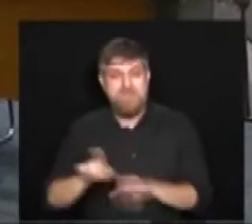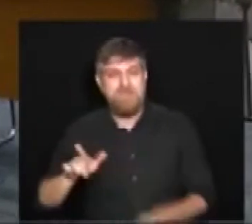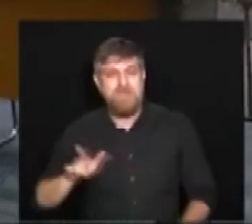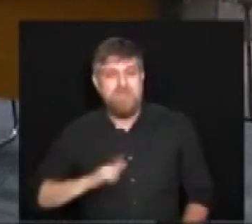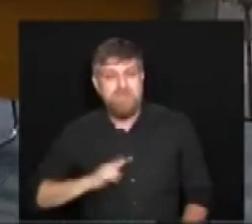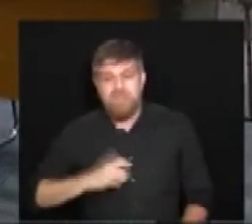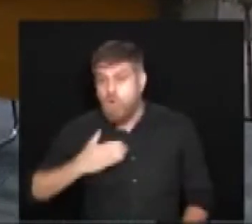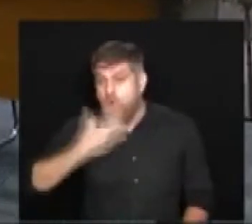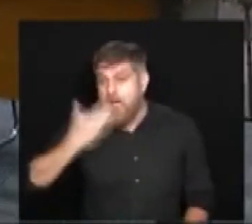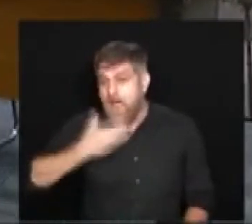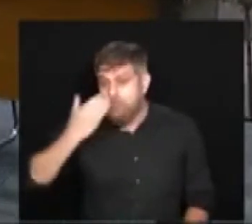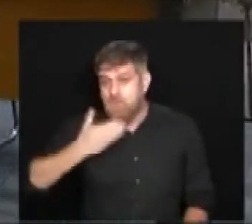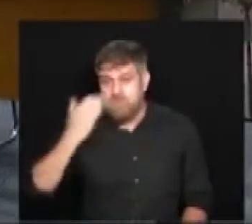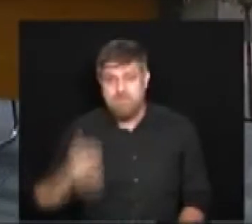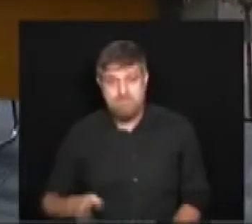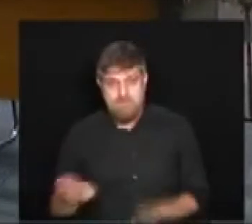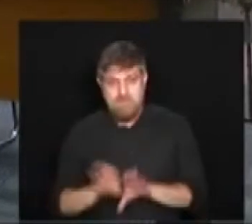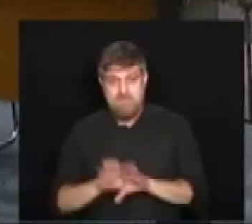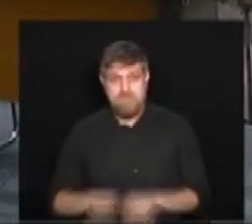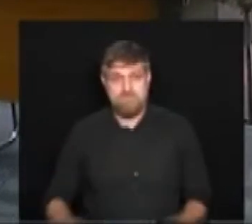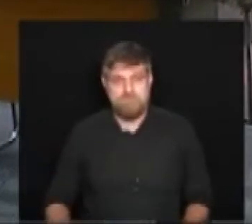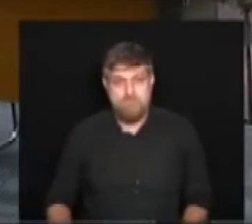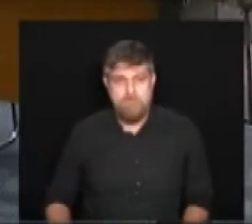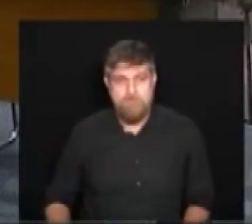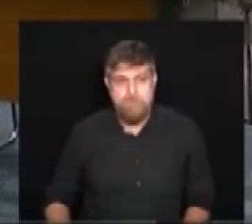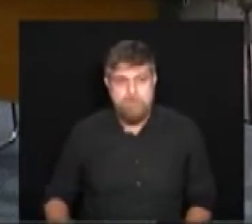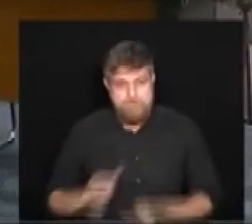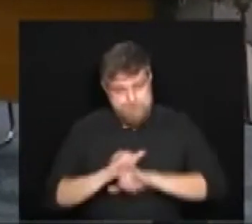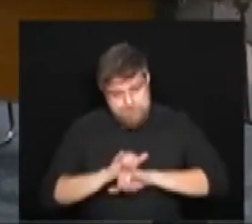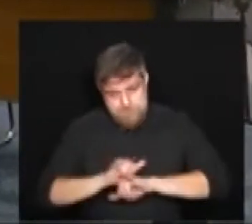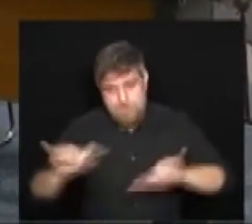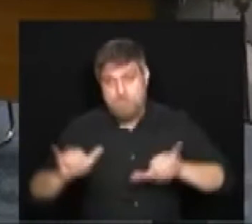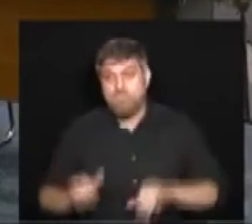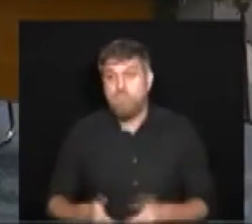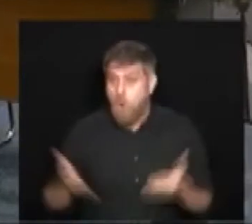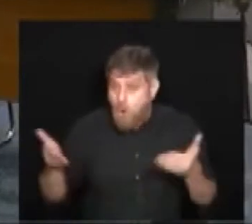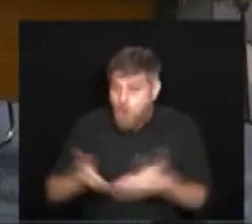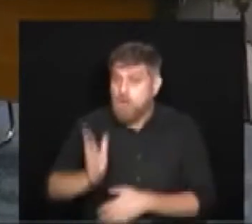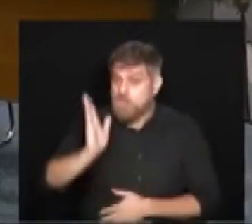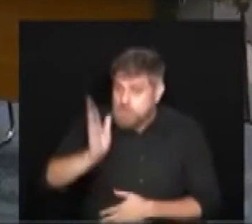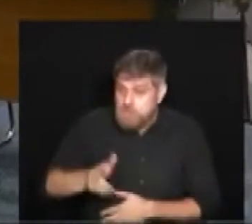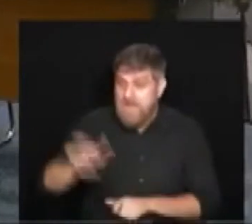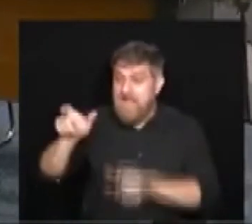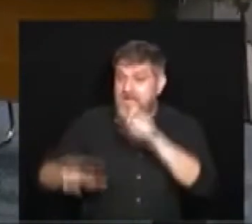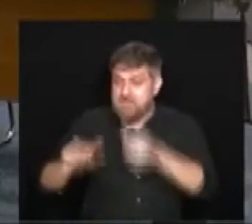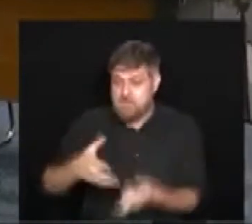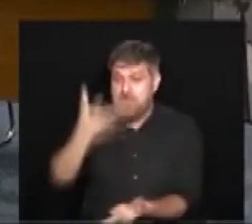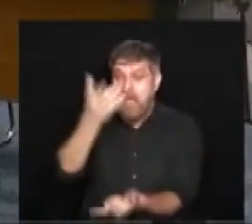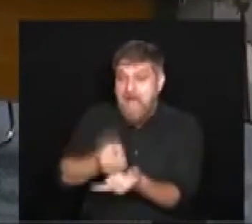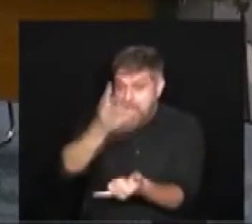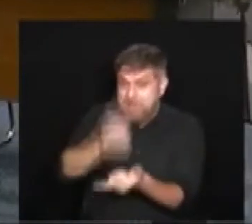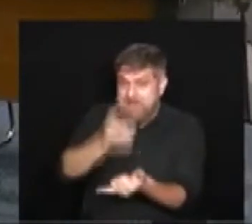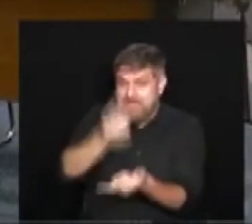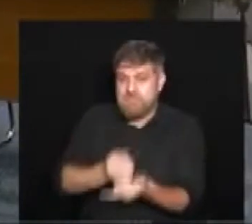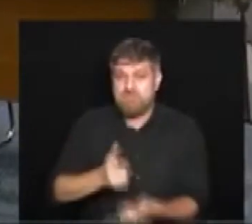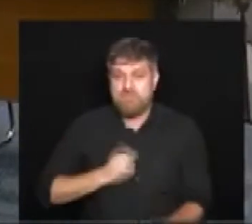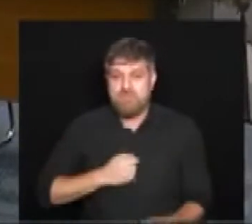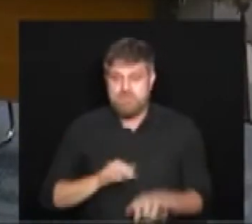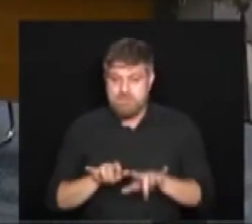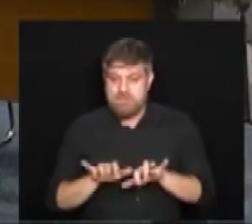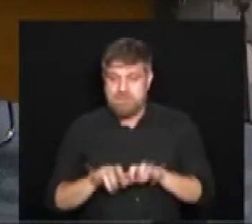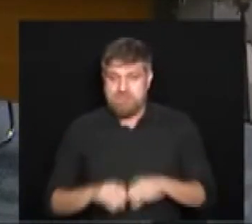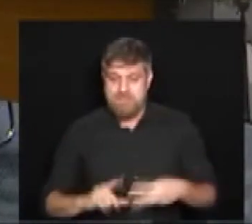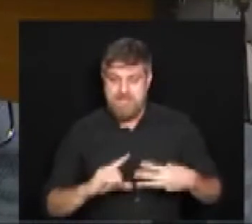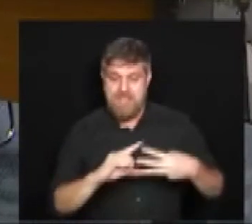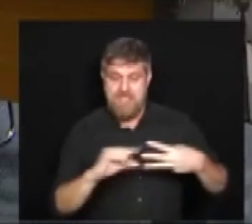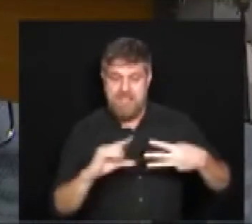na linguagem iOS. Disponível? A partir de agora, o senhor está lançando, então a partir de hoje as pessoas já podem baixar o aplicativo. Basta digitar em